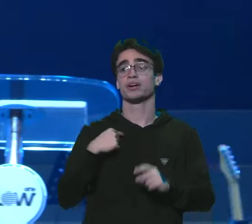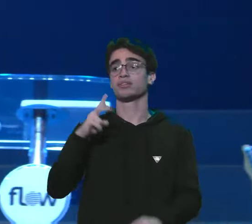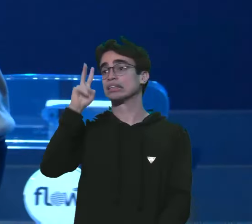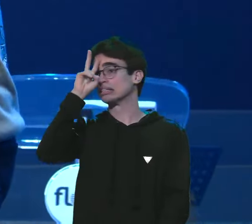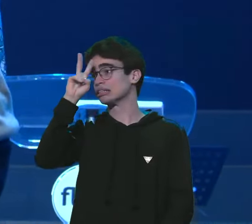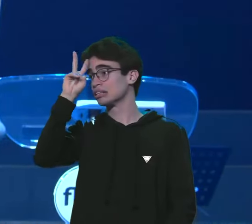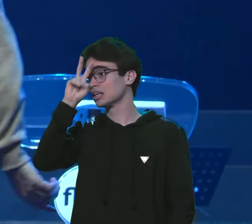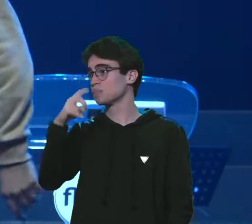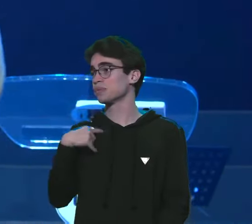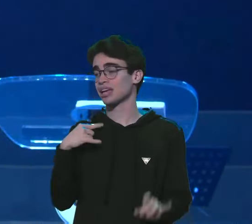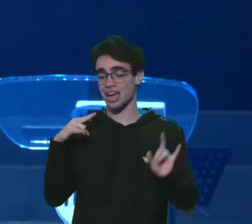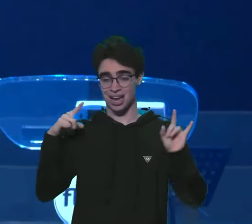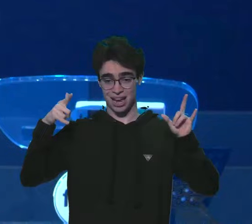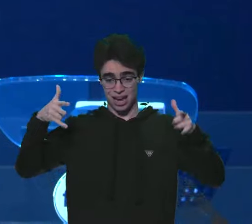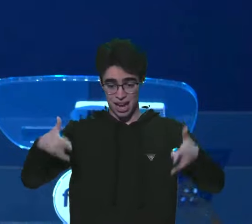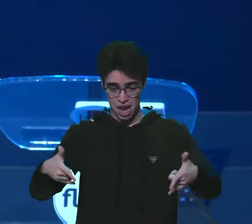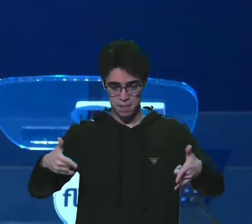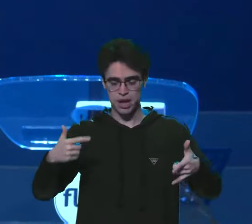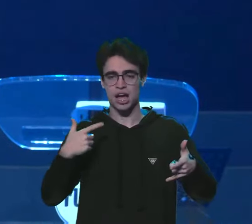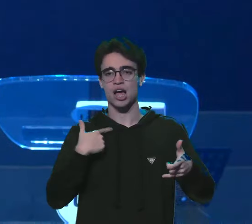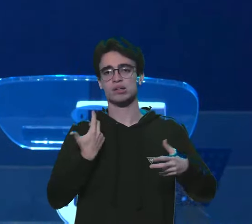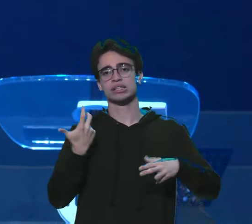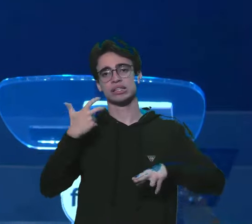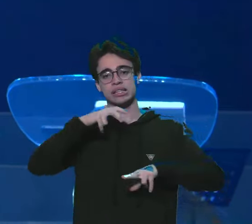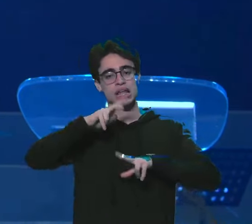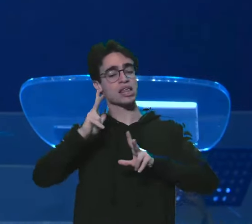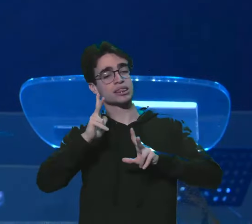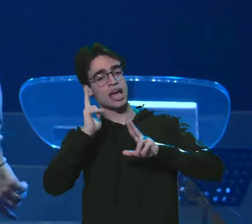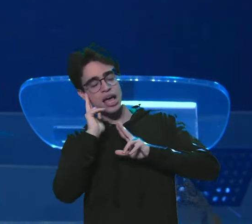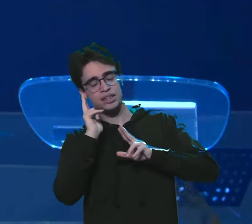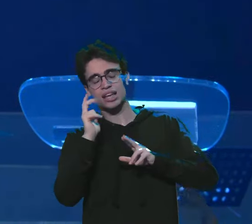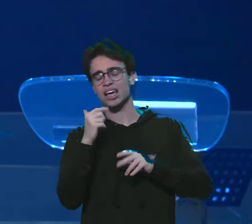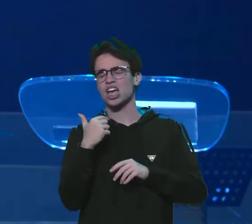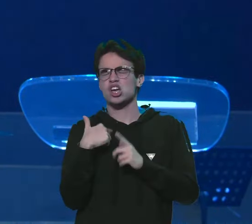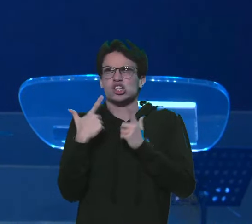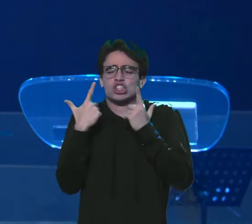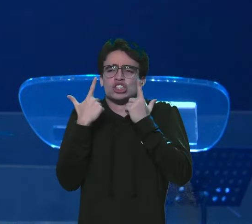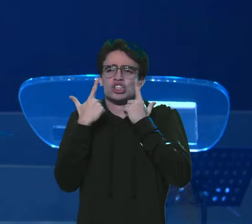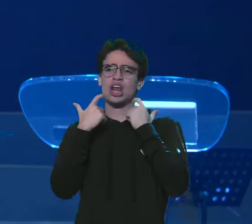deitava na minha cama, quando ninguém estava vendo, eu chorava.